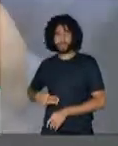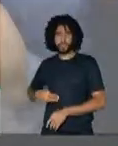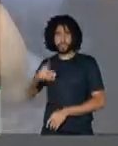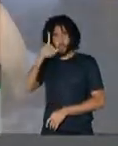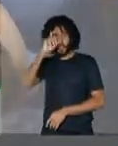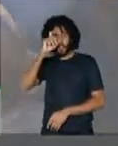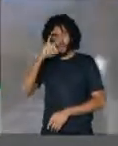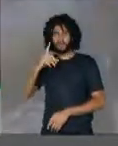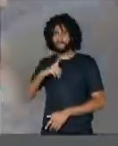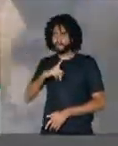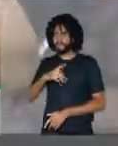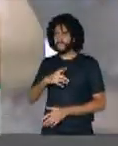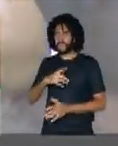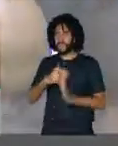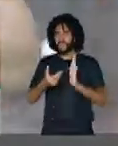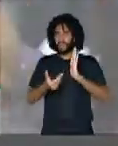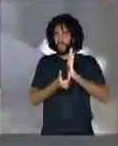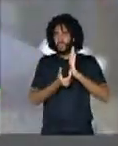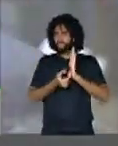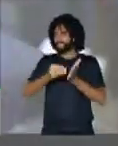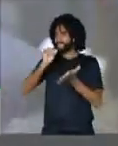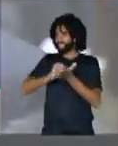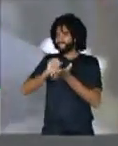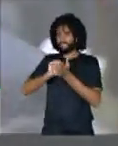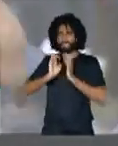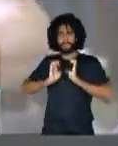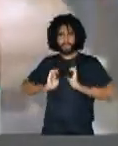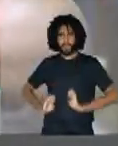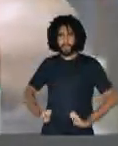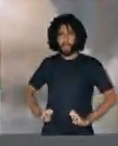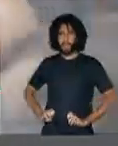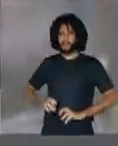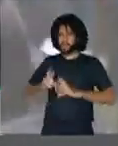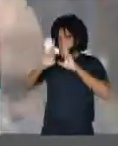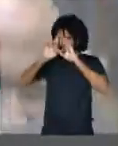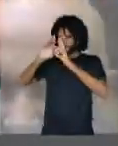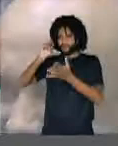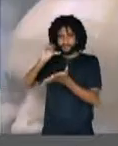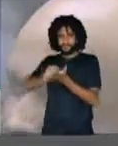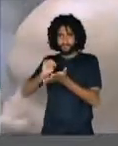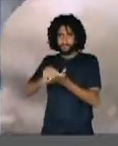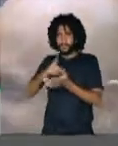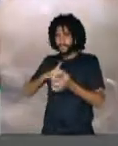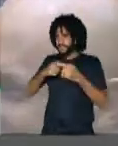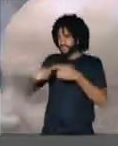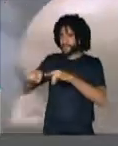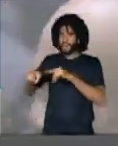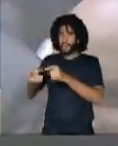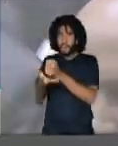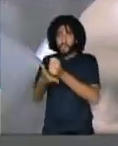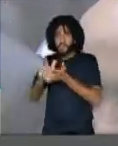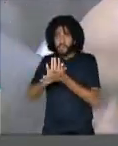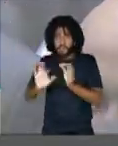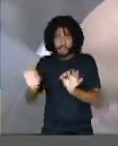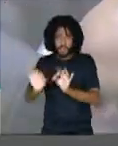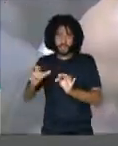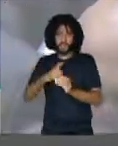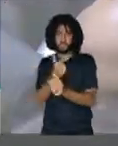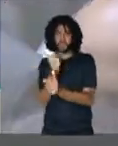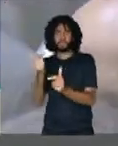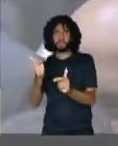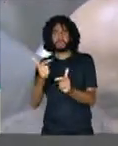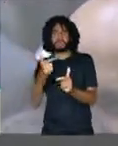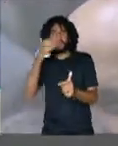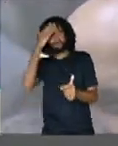o episódio para a Câmara dos Deputados. Uma falta de respeito completa, agressões sem nenhuma base, sem nenhum tipo de